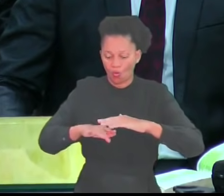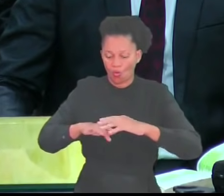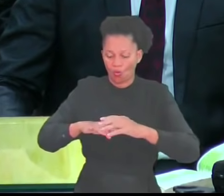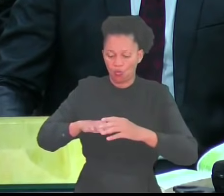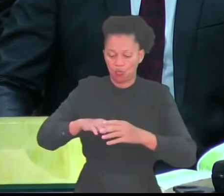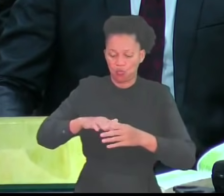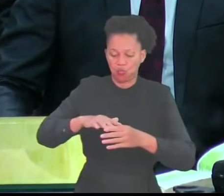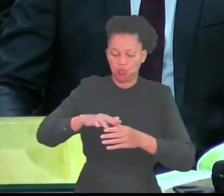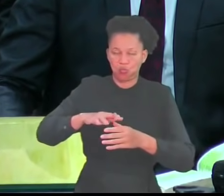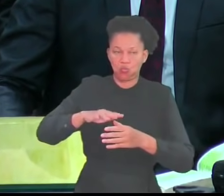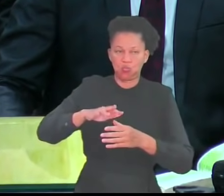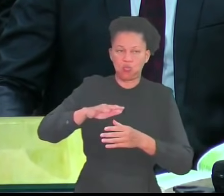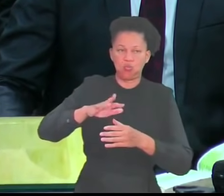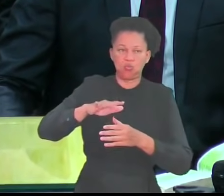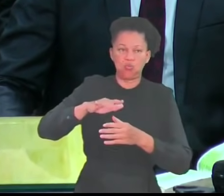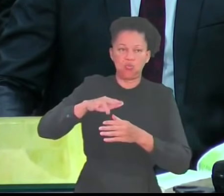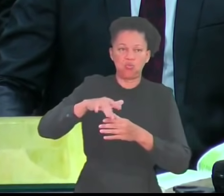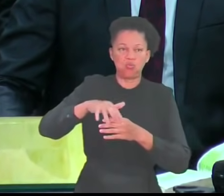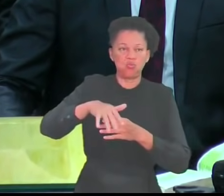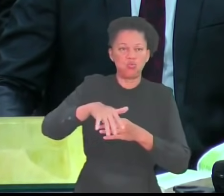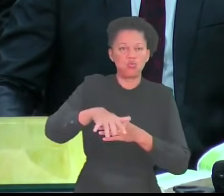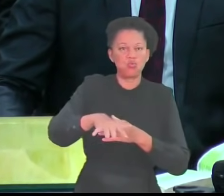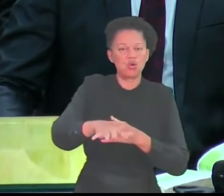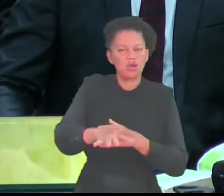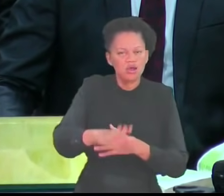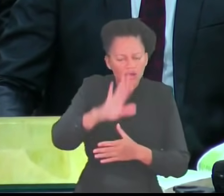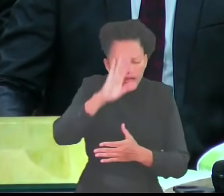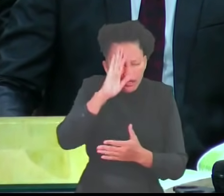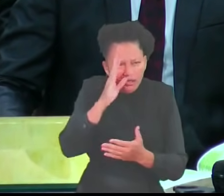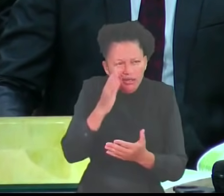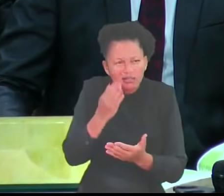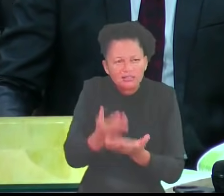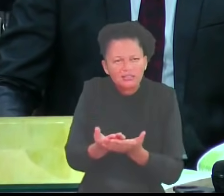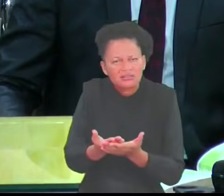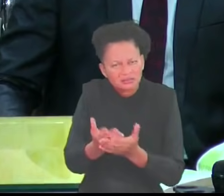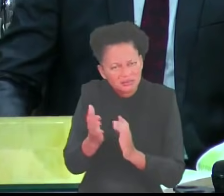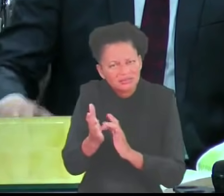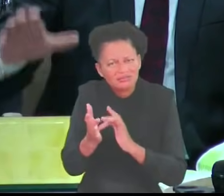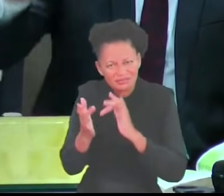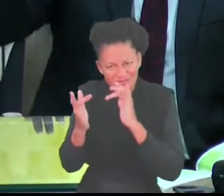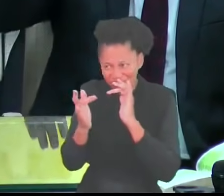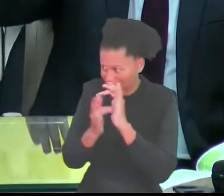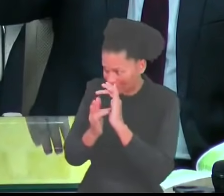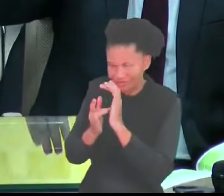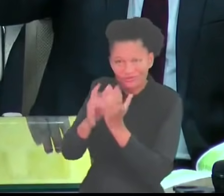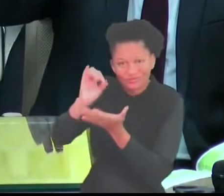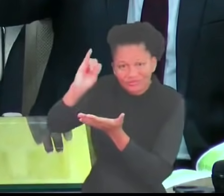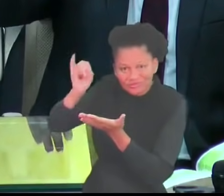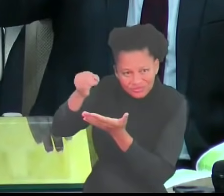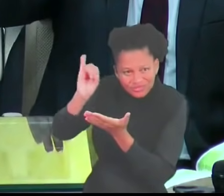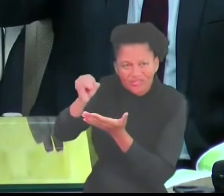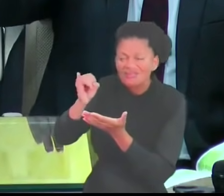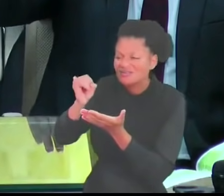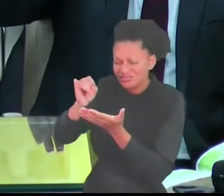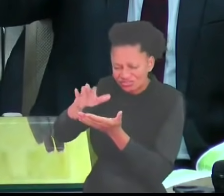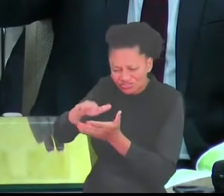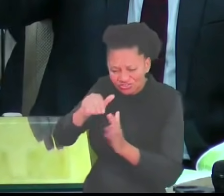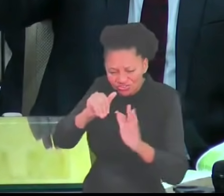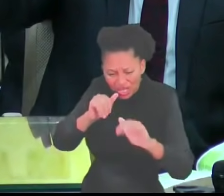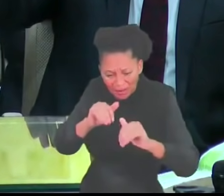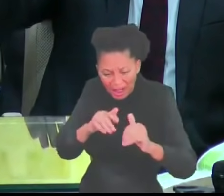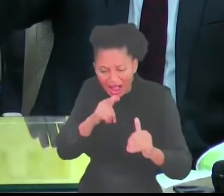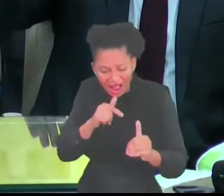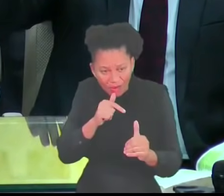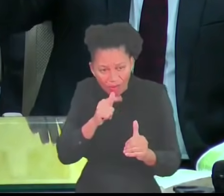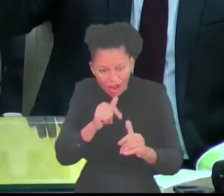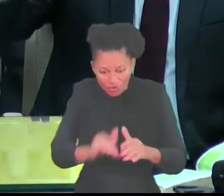Quem acredita que Jeová faz assim? Quem acredita? Quem acredita que Jeová chama as águas?